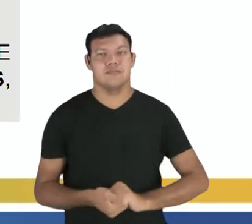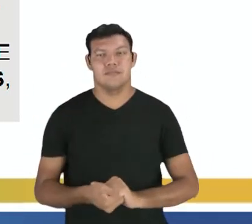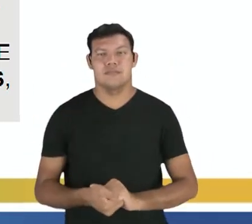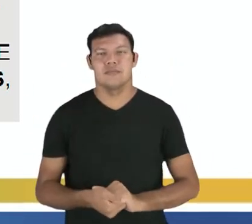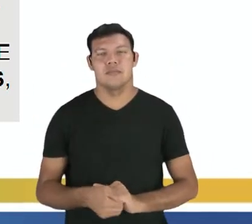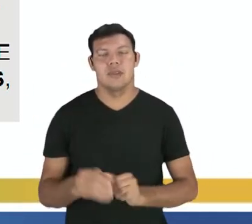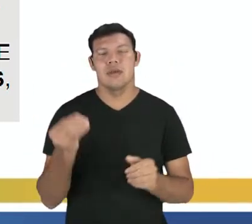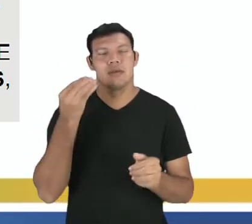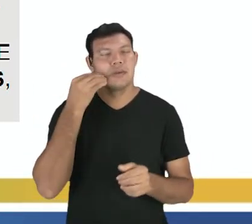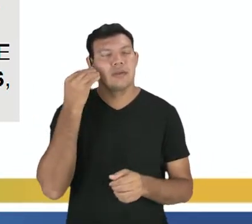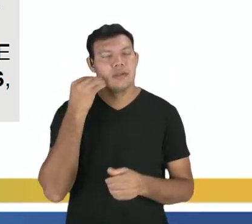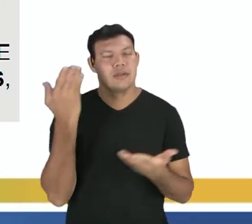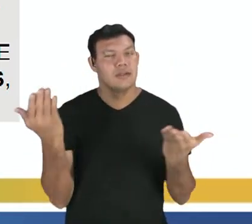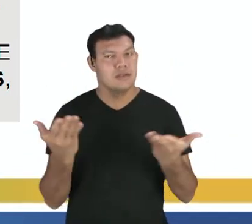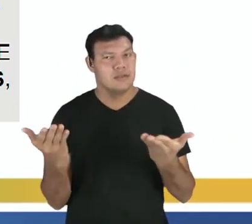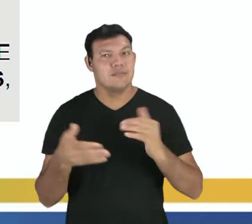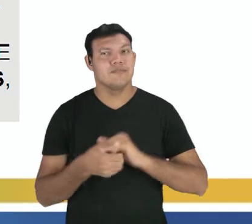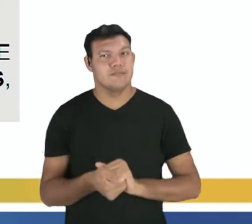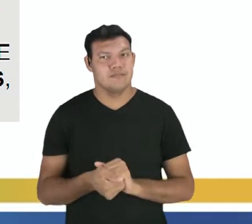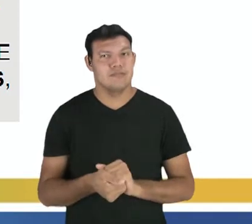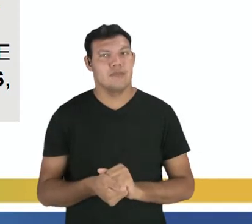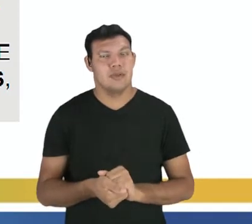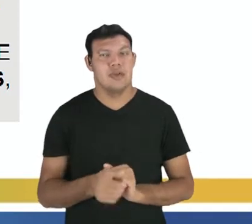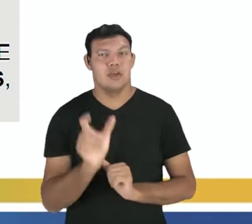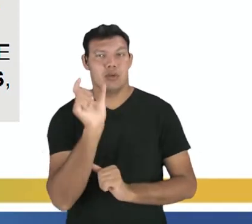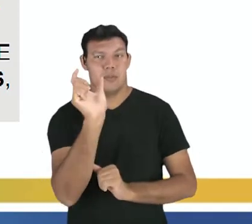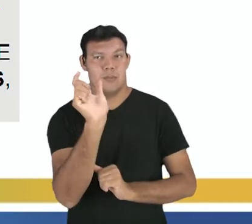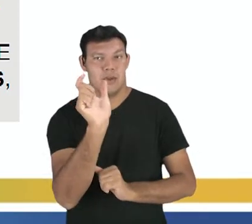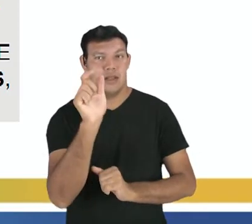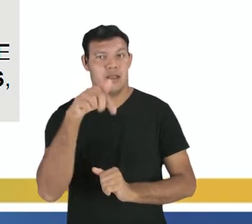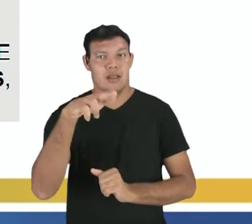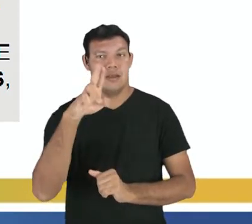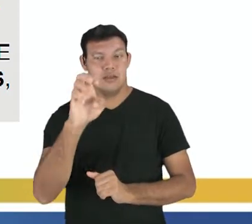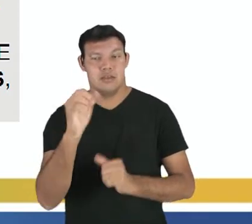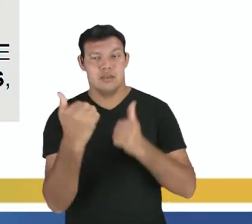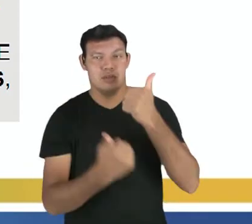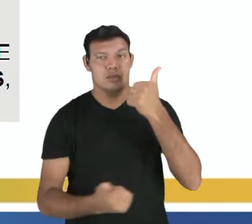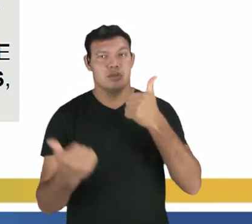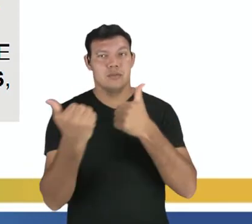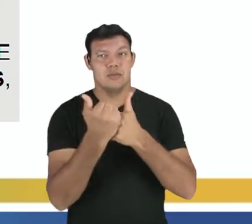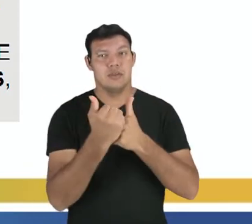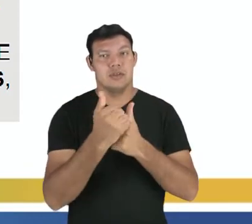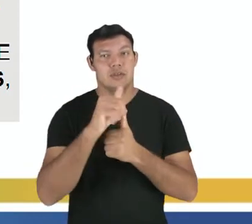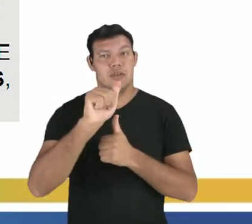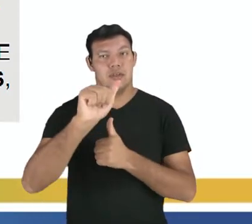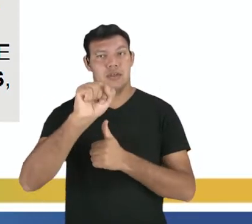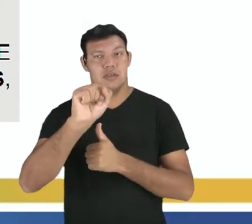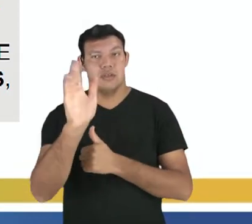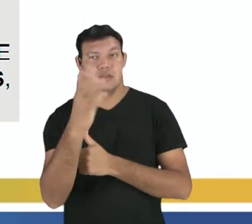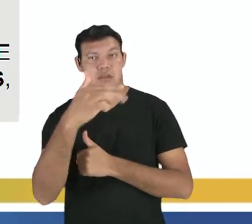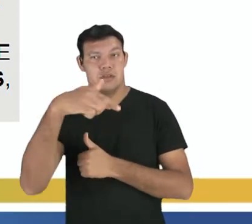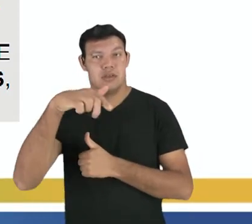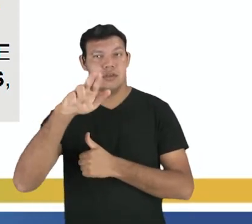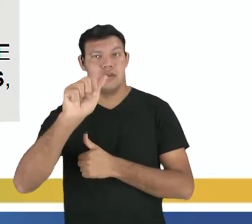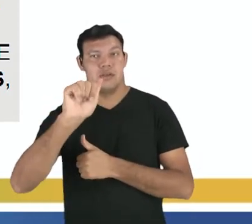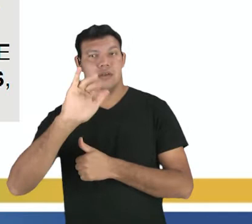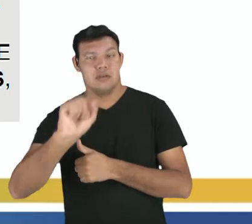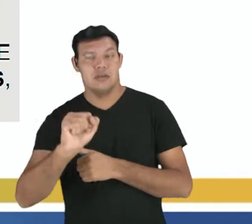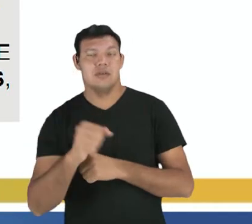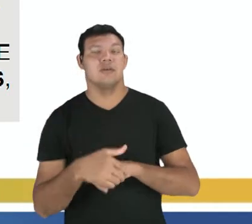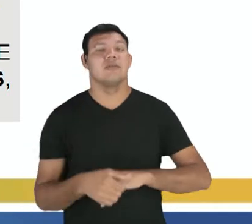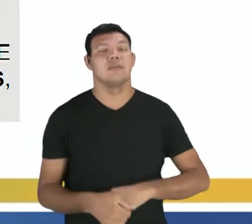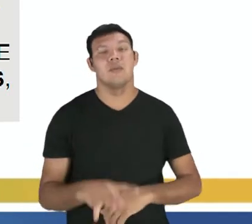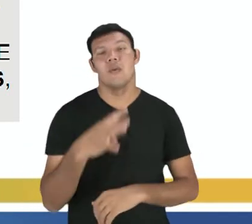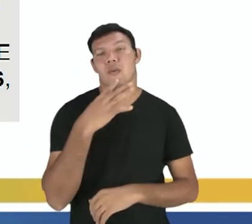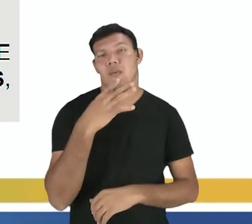Vamos tentar fazer isso? Vamos, no lugar da palavra que, colocar as quais? Eu liguei para todas as garotas, as quais